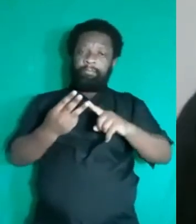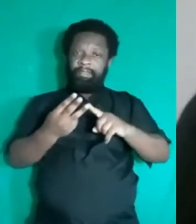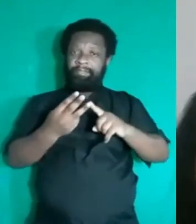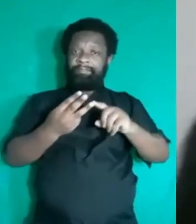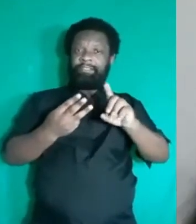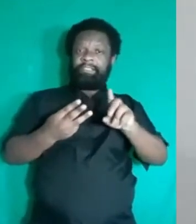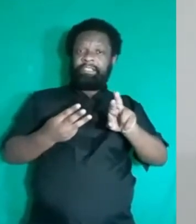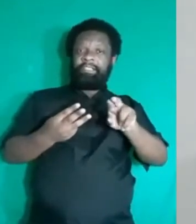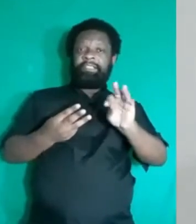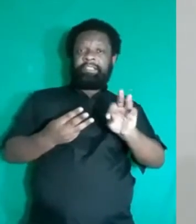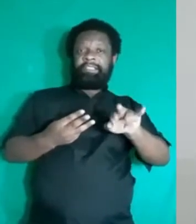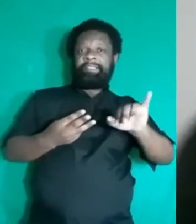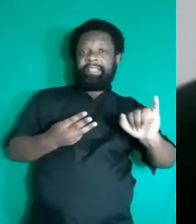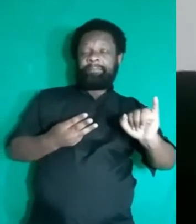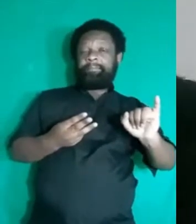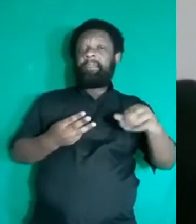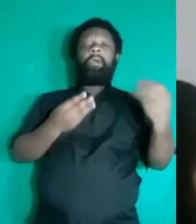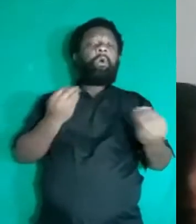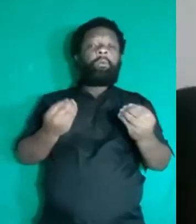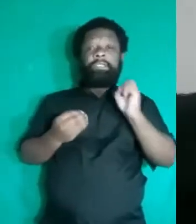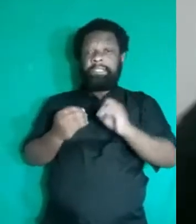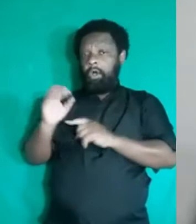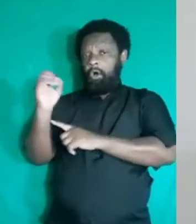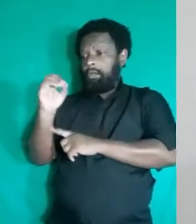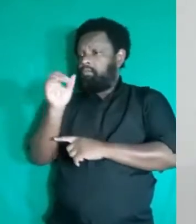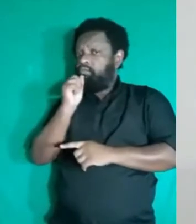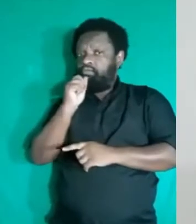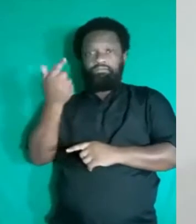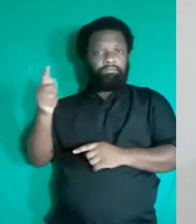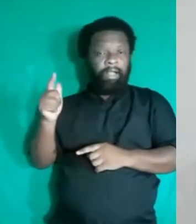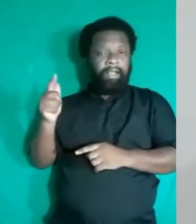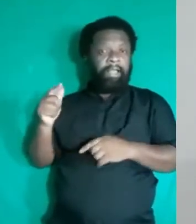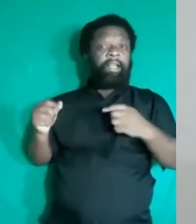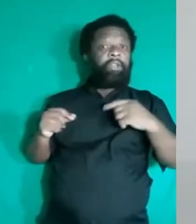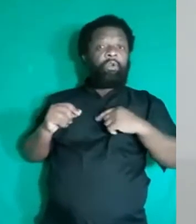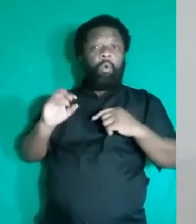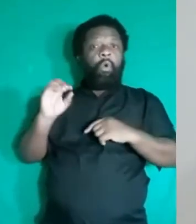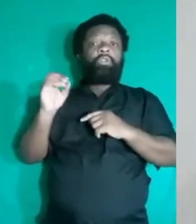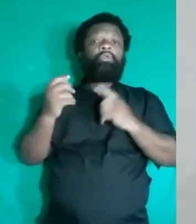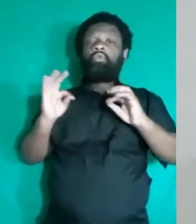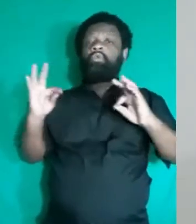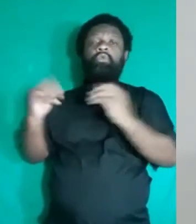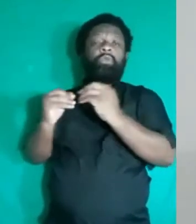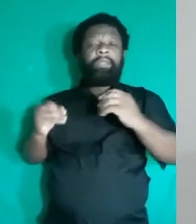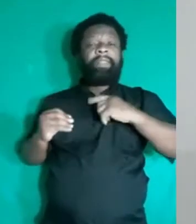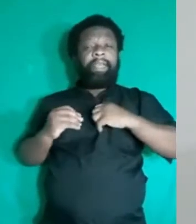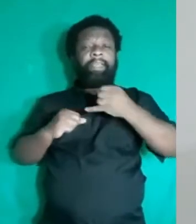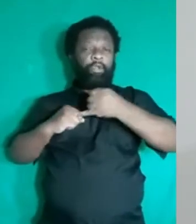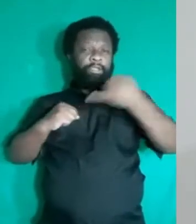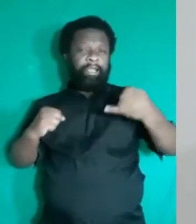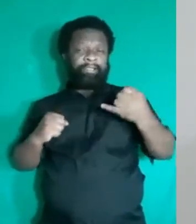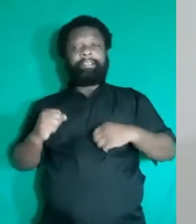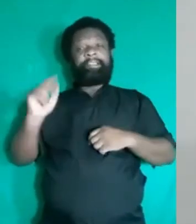ou triácido. No caso de hidrácidos, ou seja, de ácidos que não têm oxigênio, os hidrogênios hidrogênios que existirem